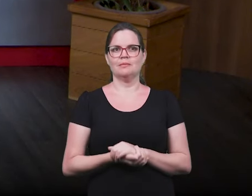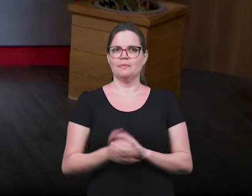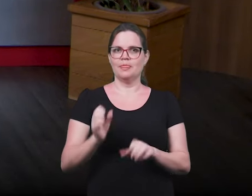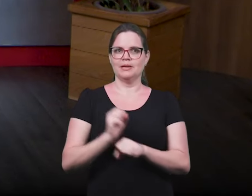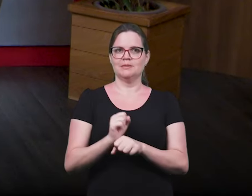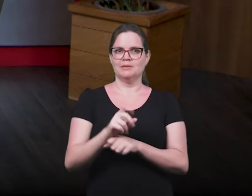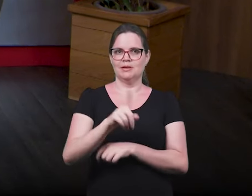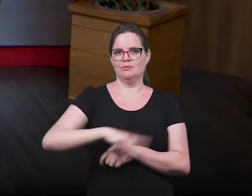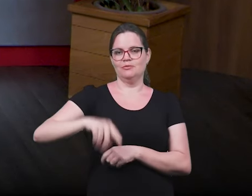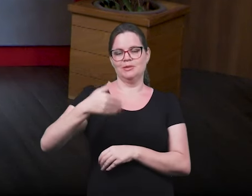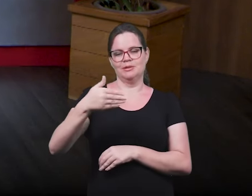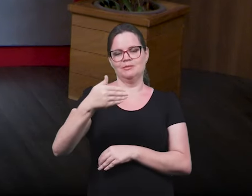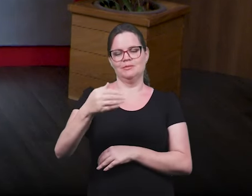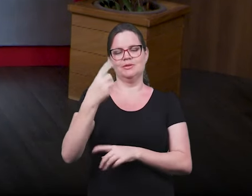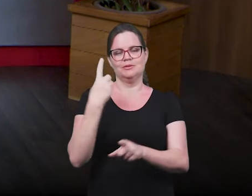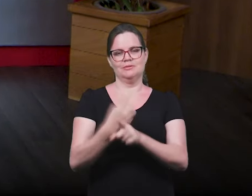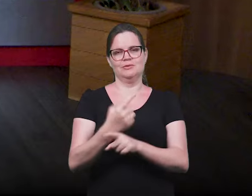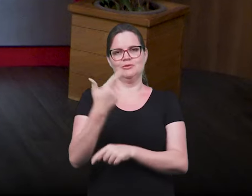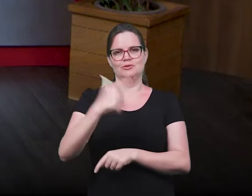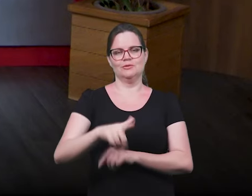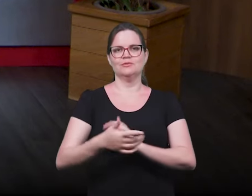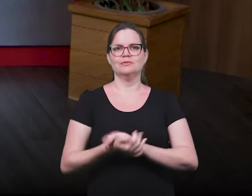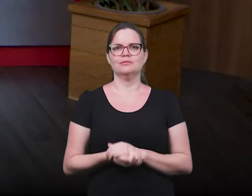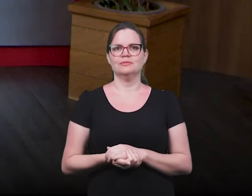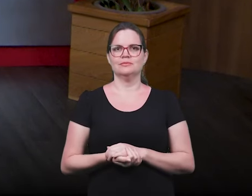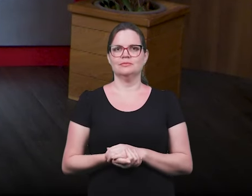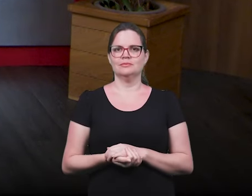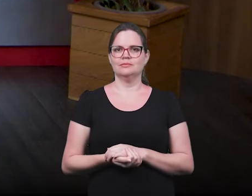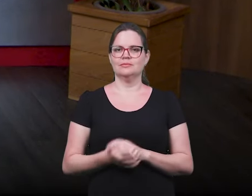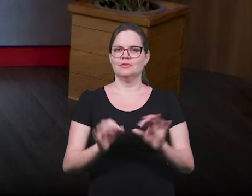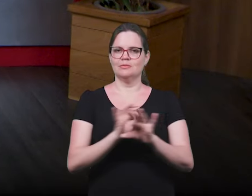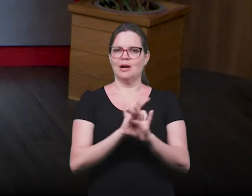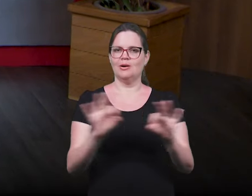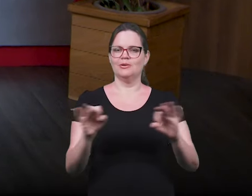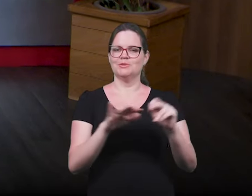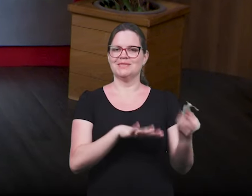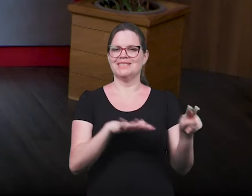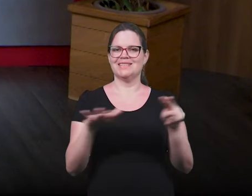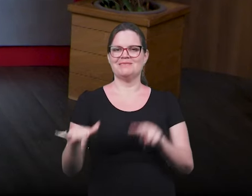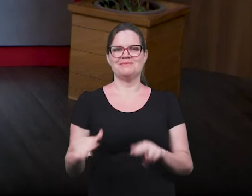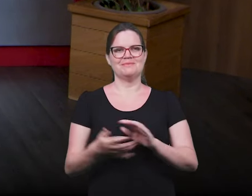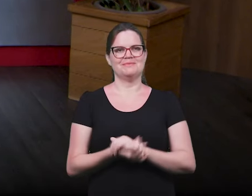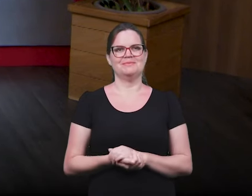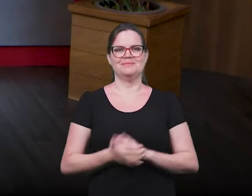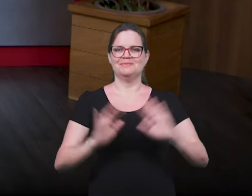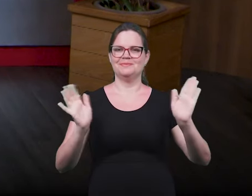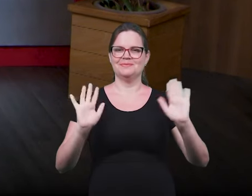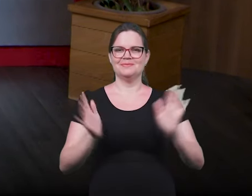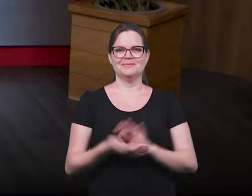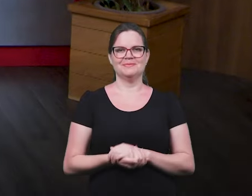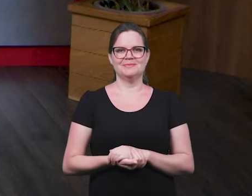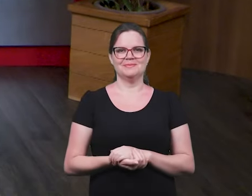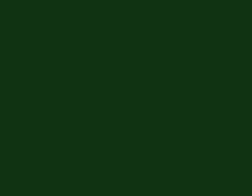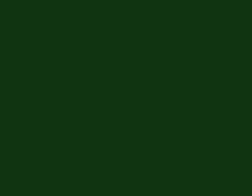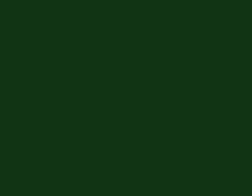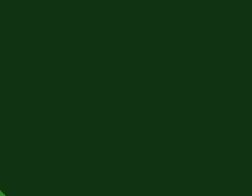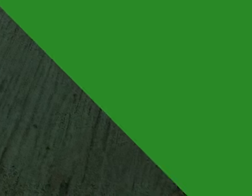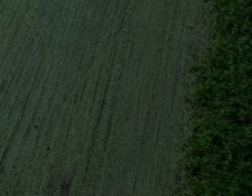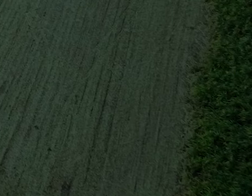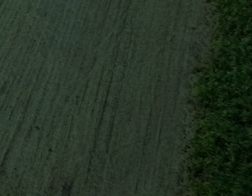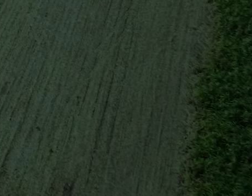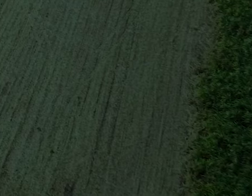fim. Esperamos por você na próxima edição. Tenha uma ótima semana. Até lá!